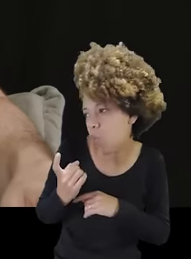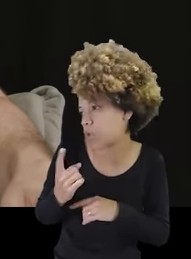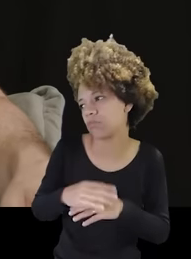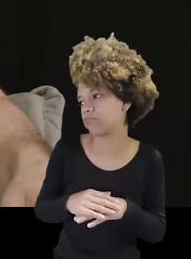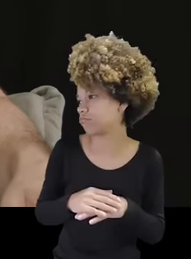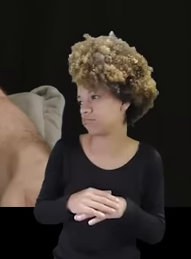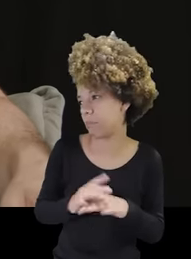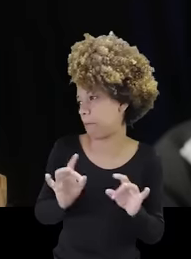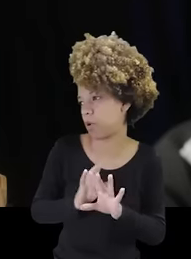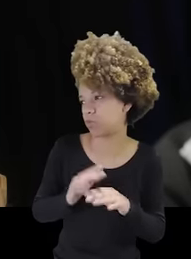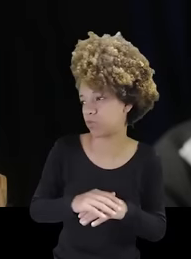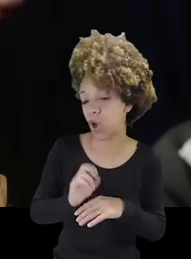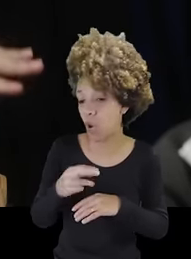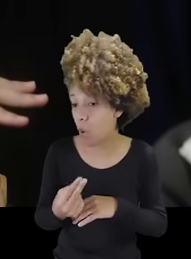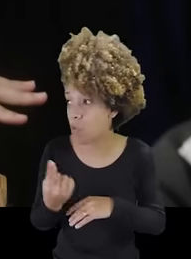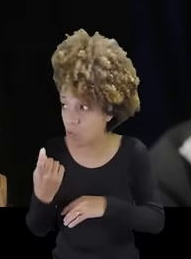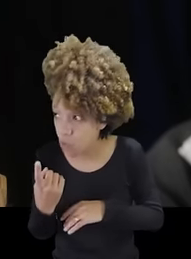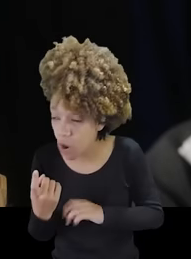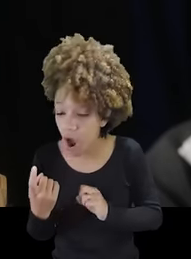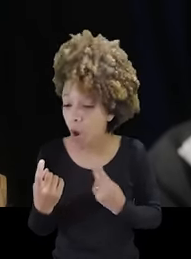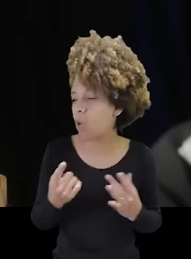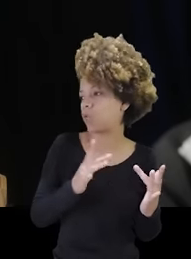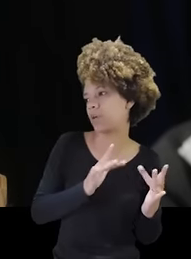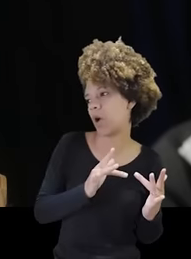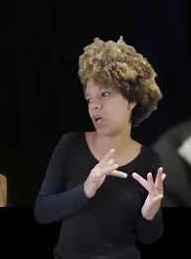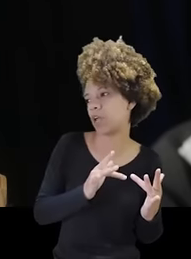night entendi ou você namora